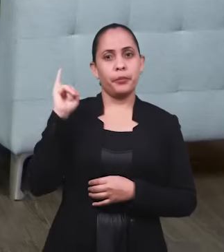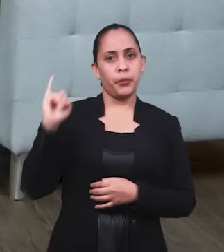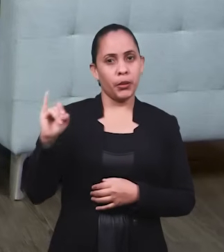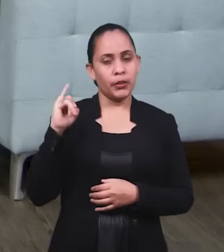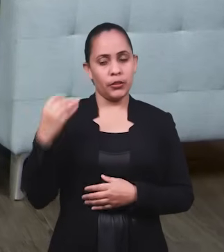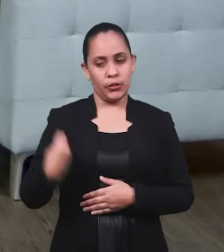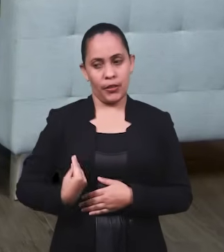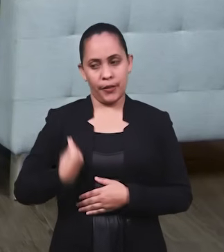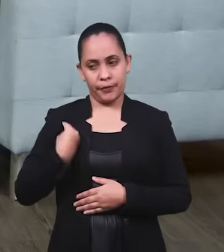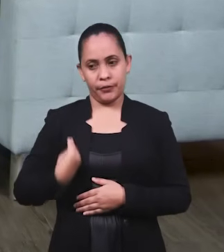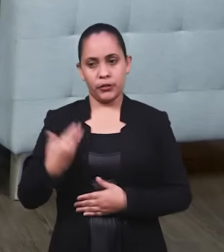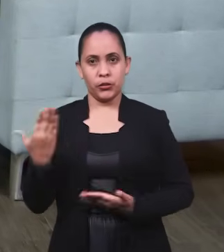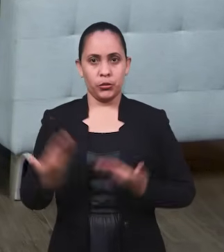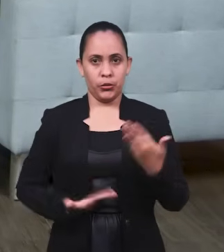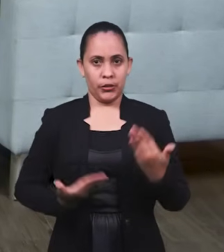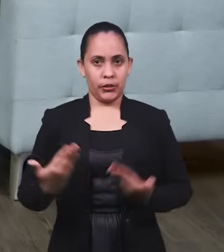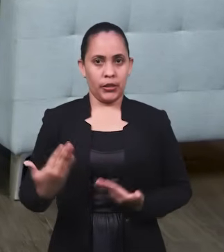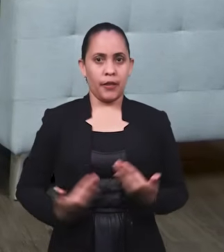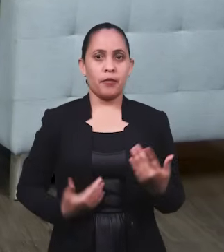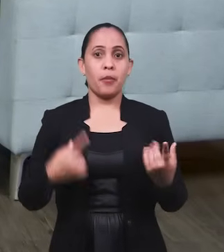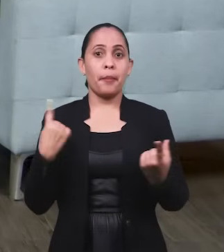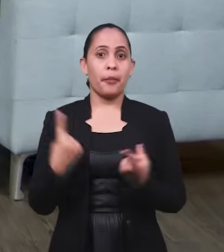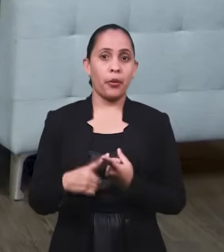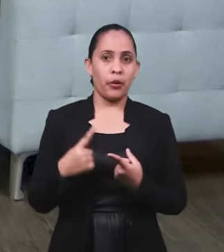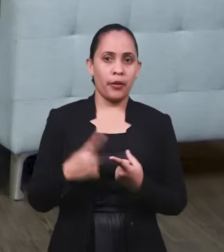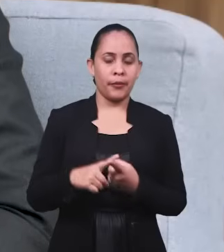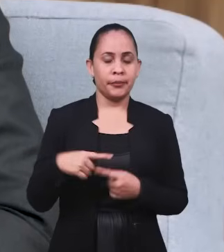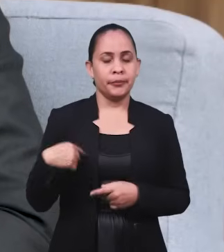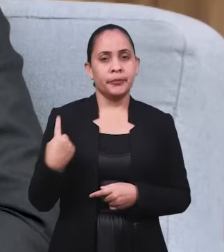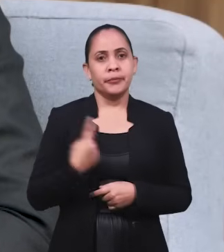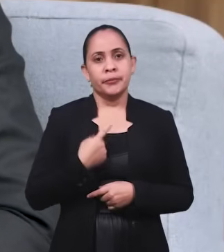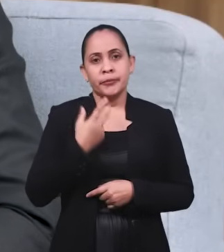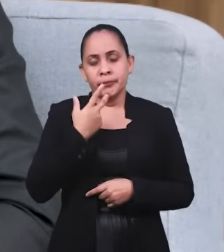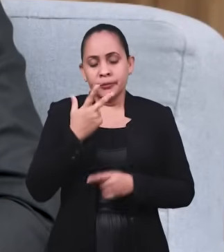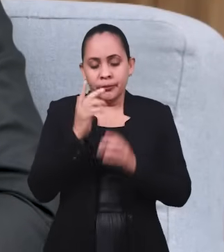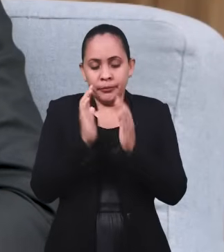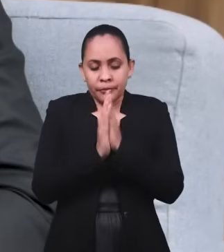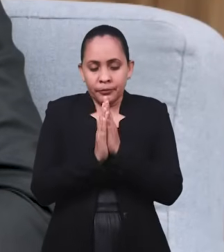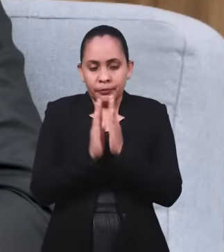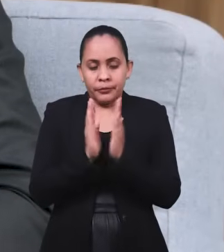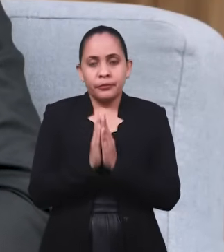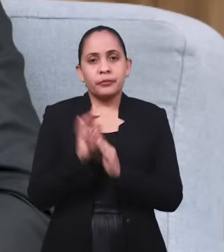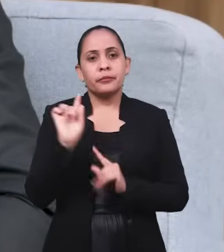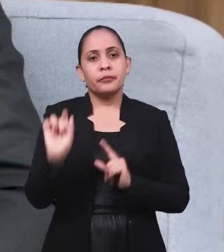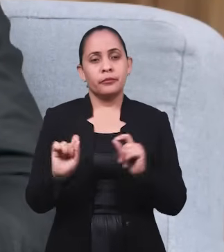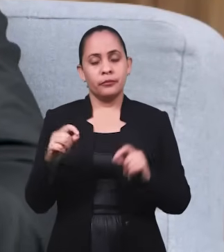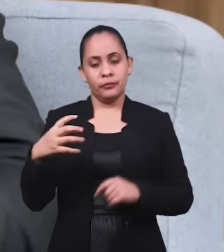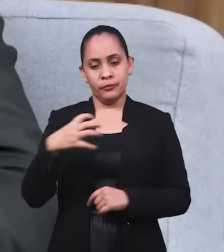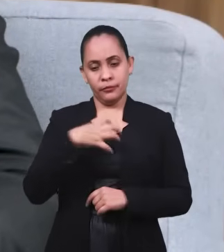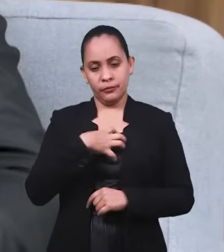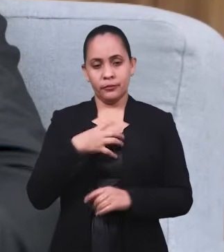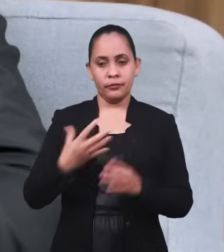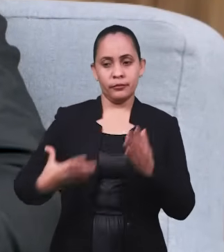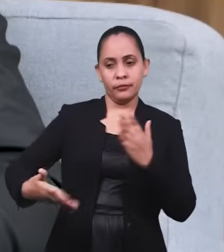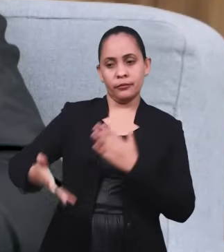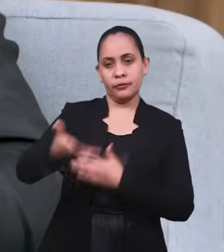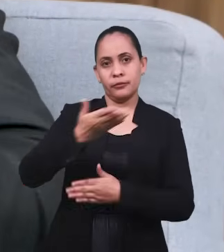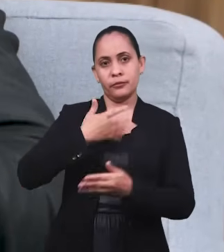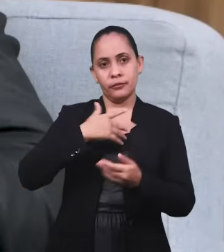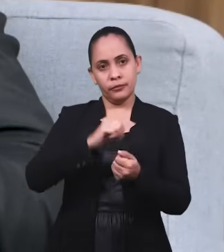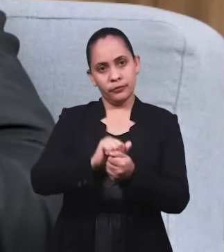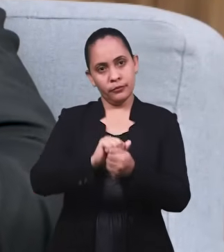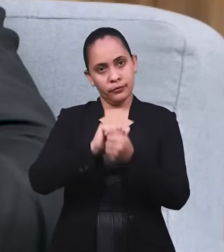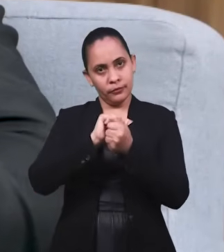vida do servo de Deus, porque a gente fala de oração no sentido de estarmos juntos numa comunhão. Por exemplo, a gente entra